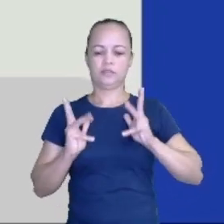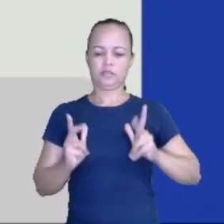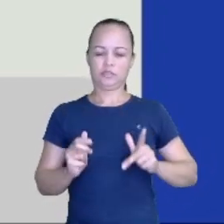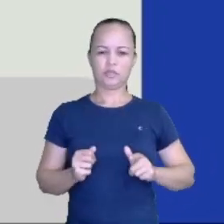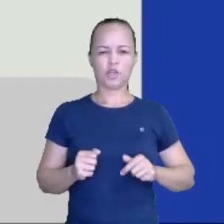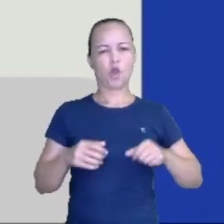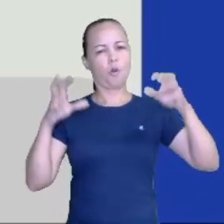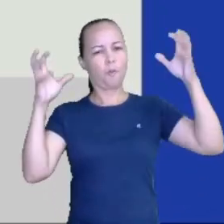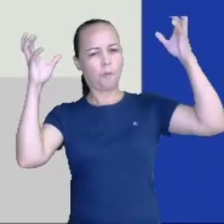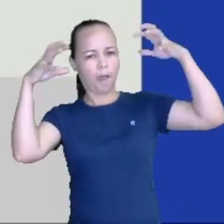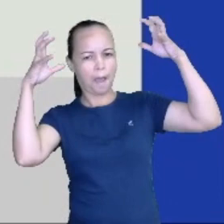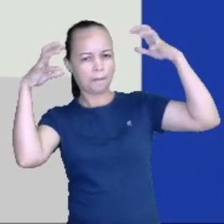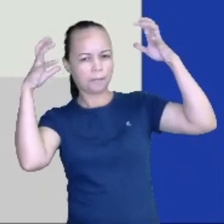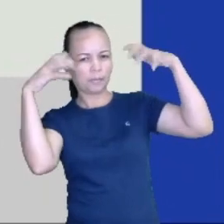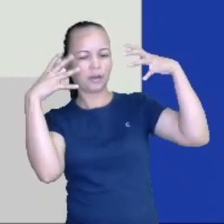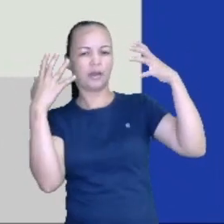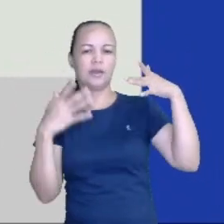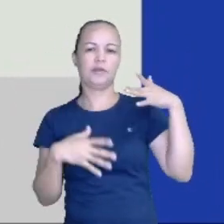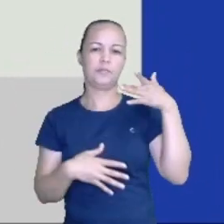bem delicioso.